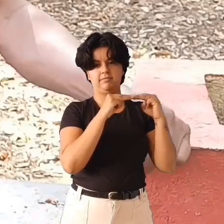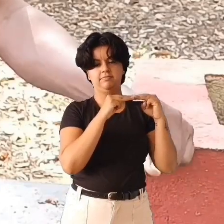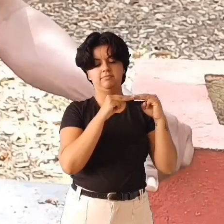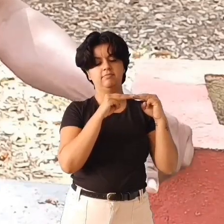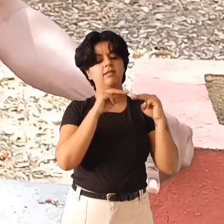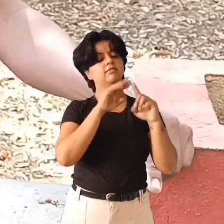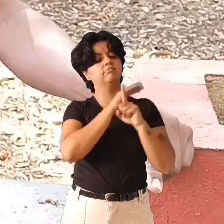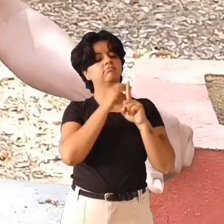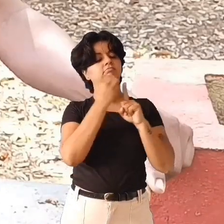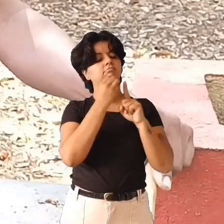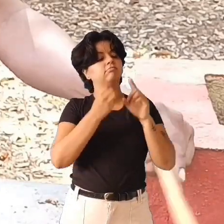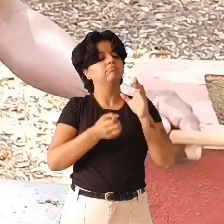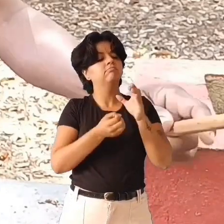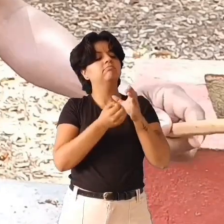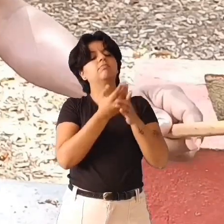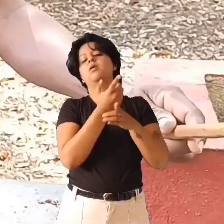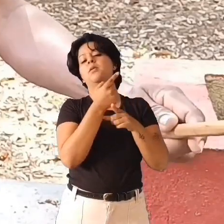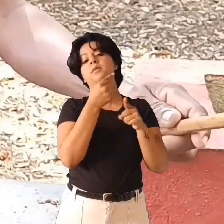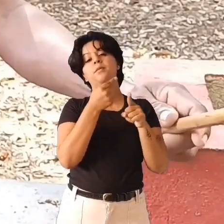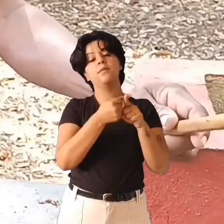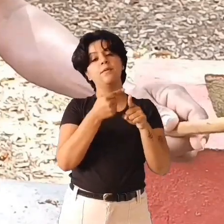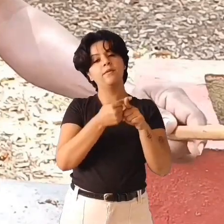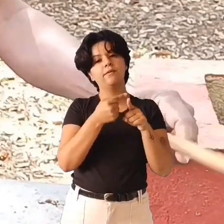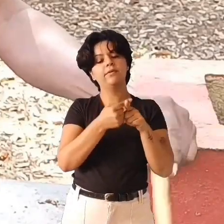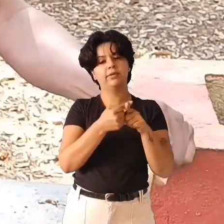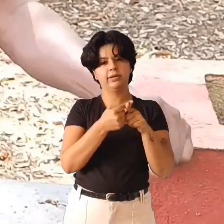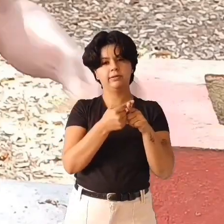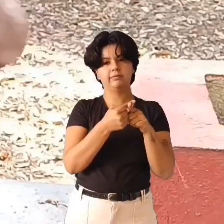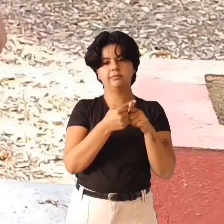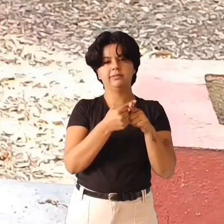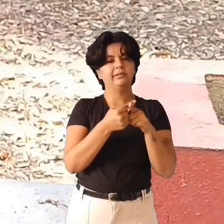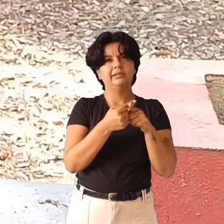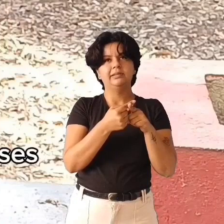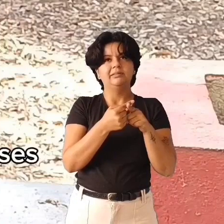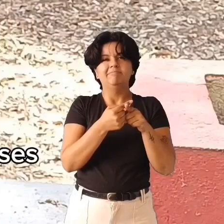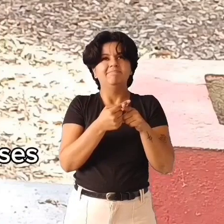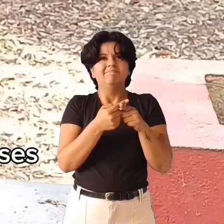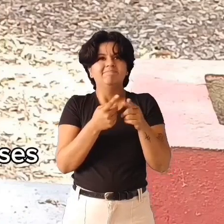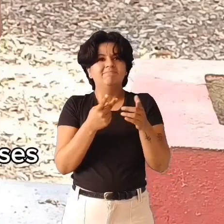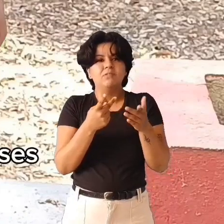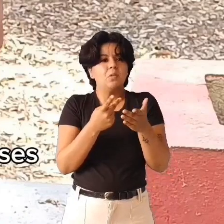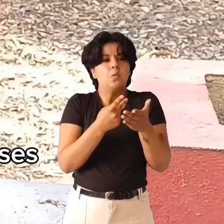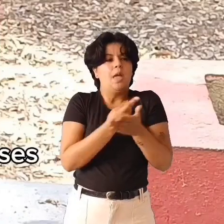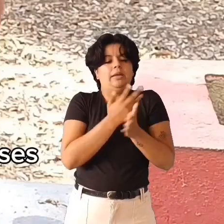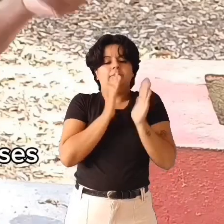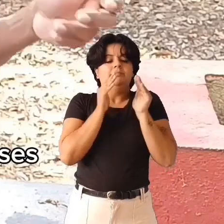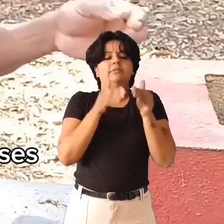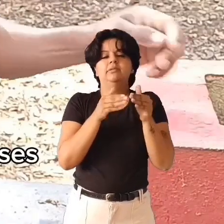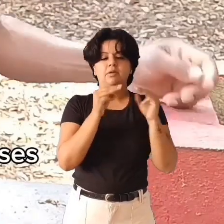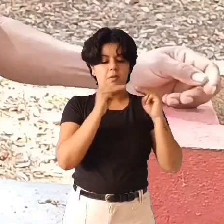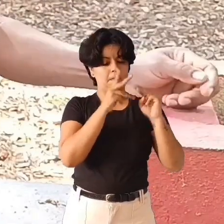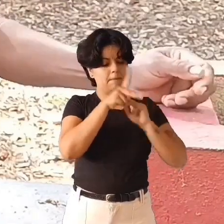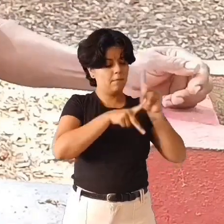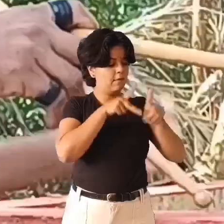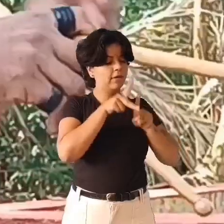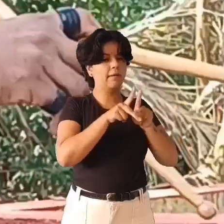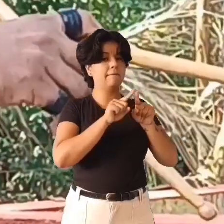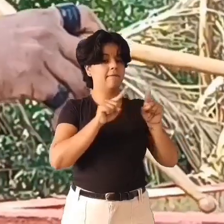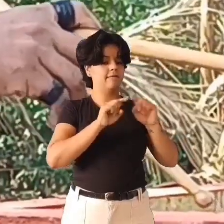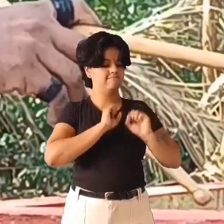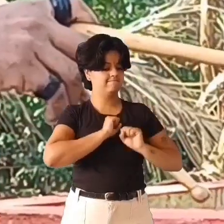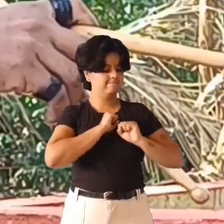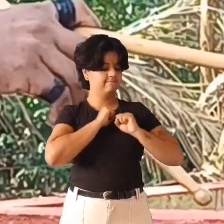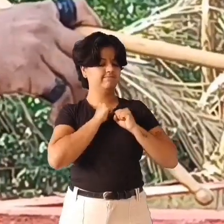essa fundação da vila, ela se deu de uma forma assim, que não era para ser para os mazaganenses, mas